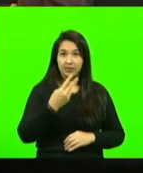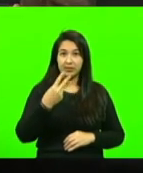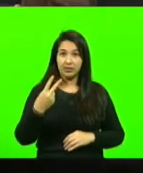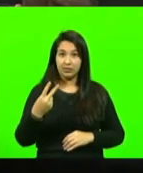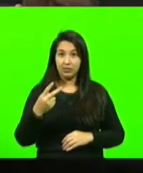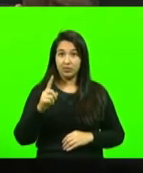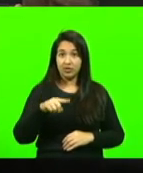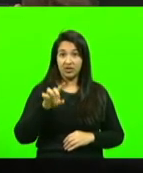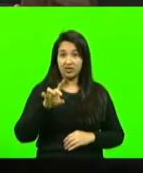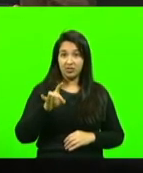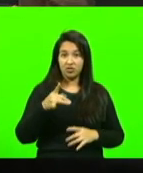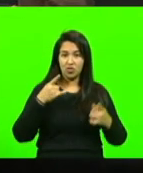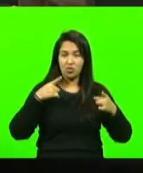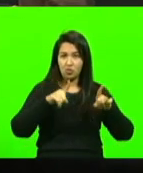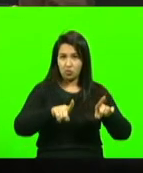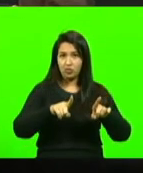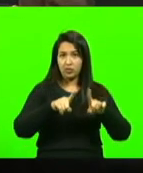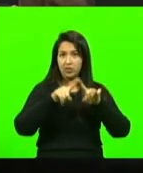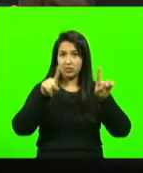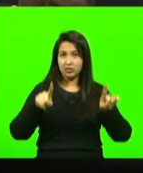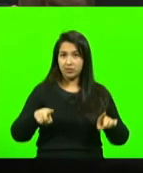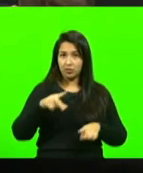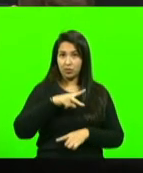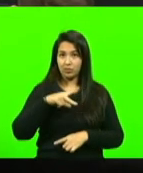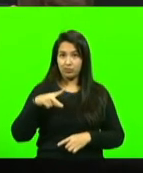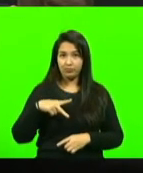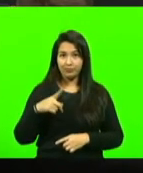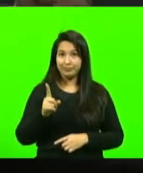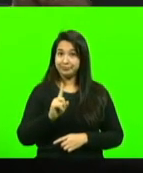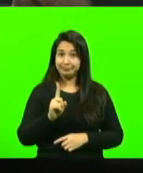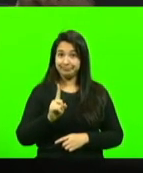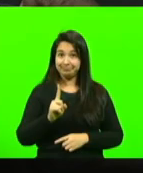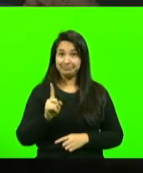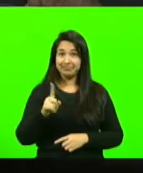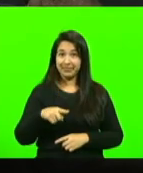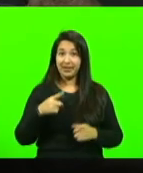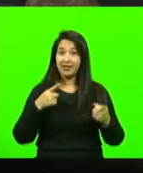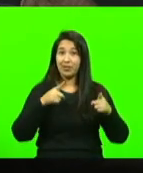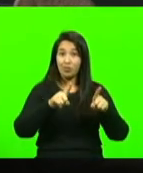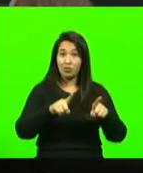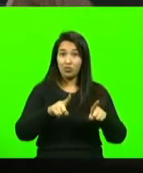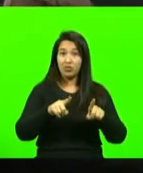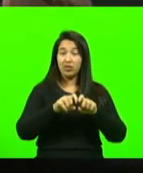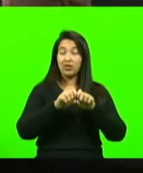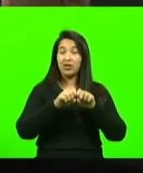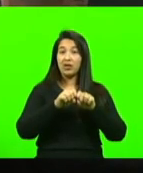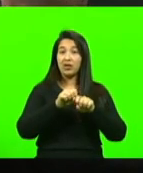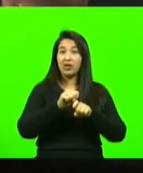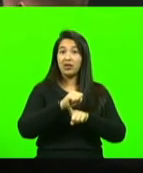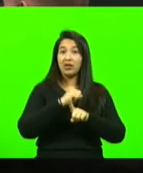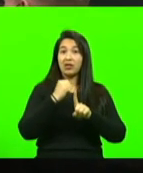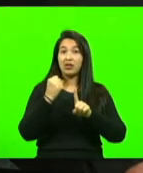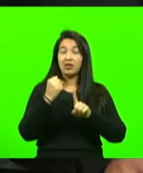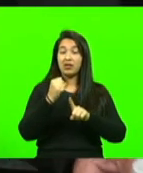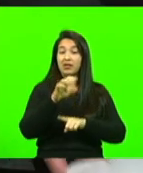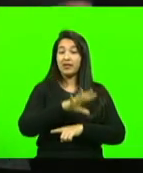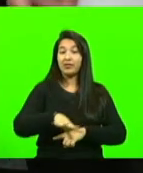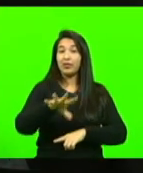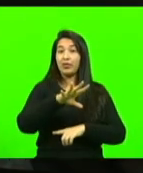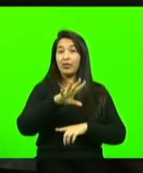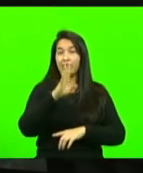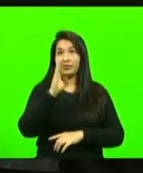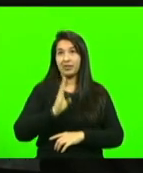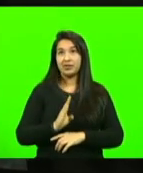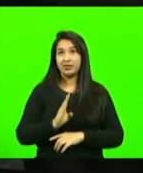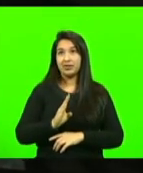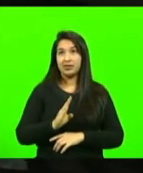um ataque aos servidores públicos né Ela é um ataque EA sociedade brasileira servidores públicos